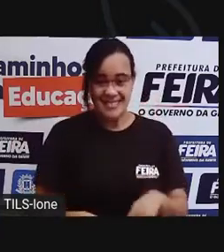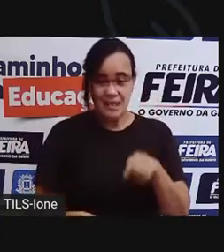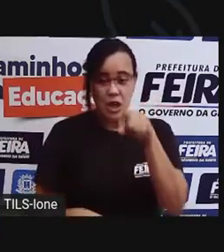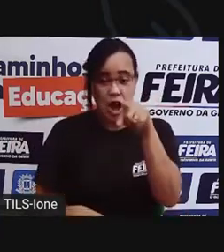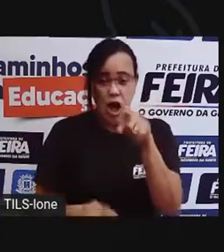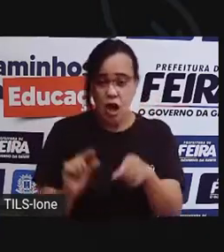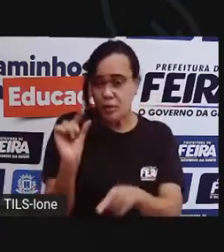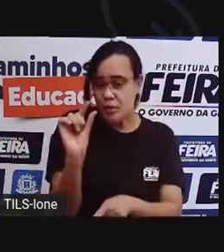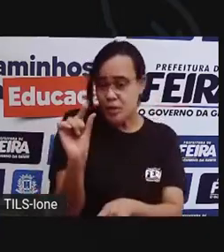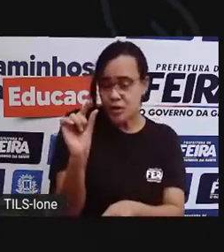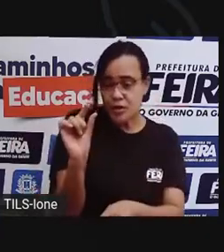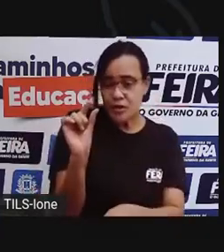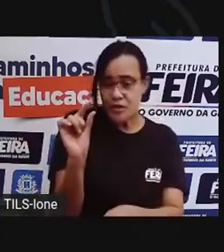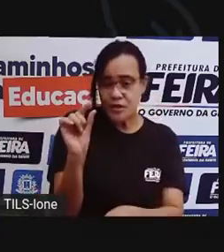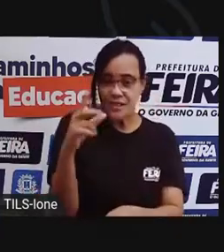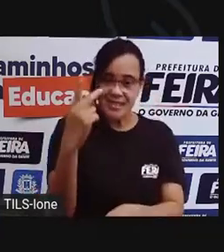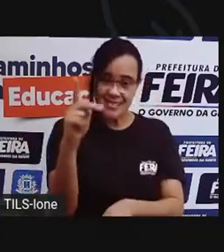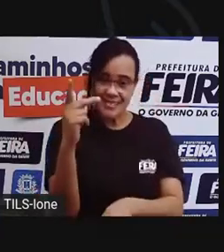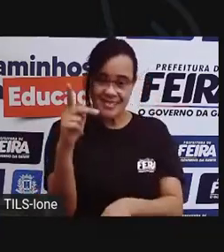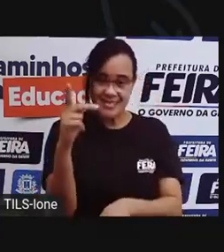minizinha, pequenininha.